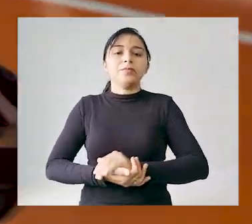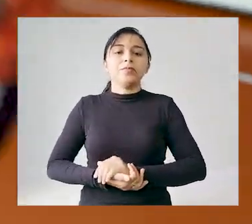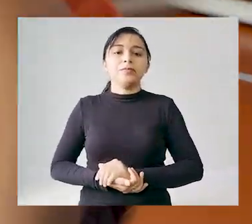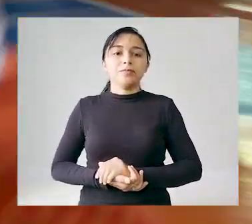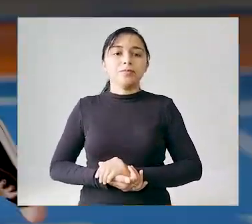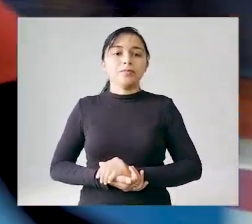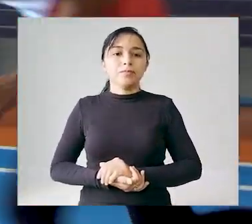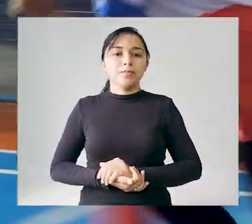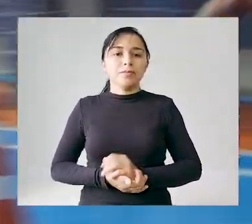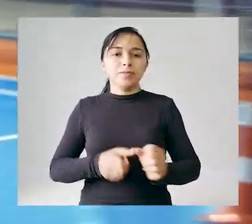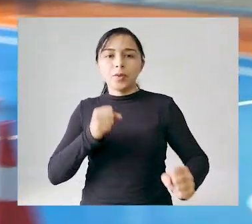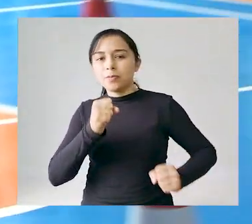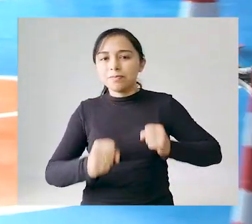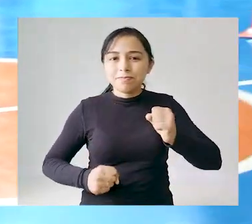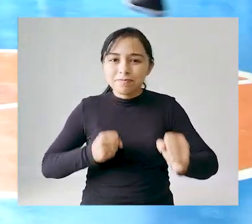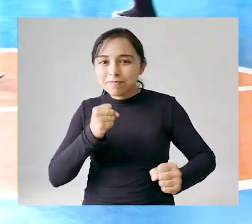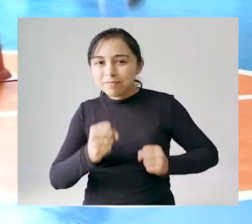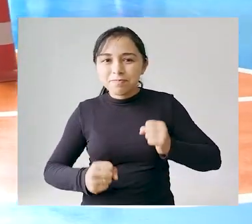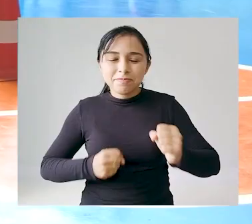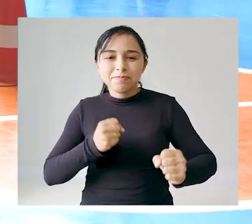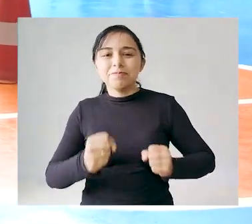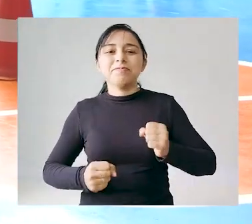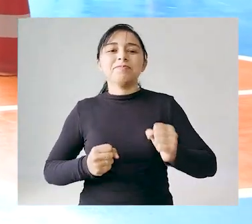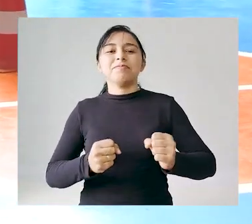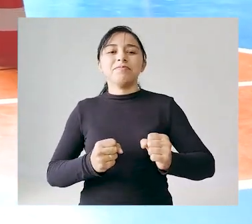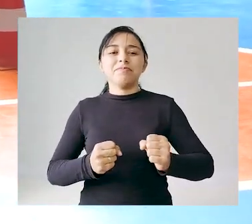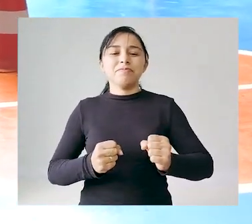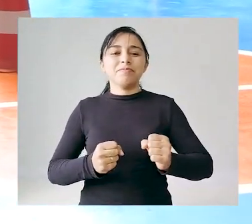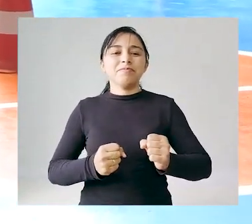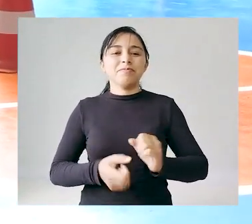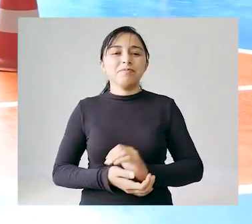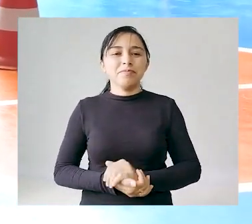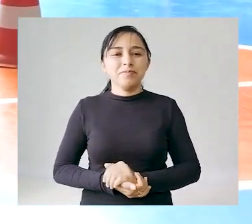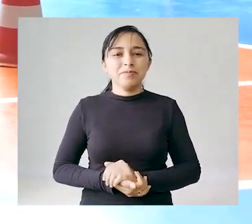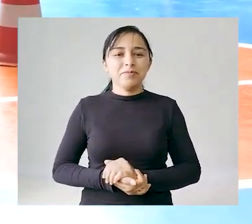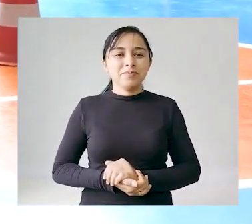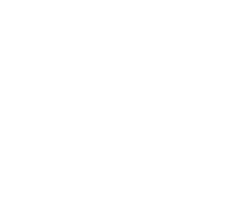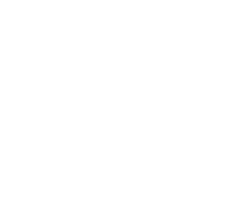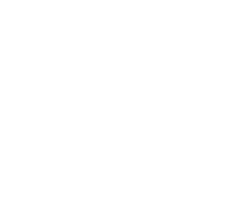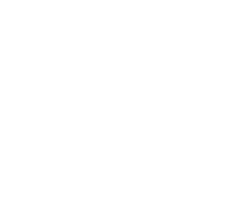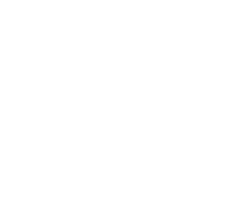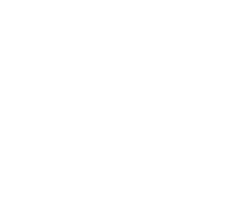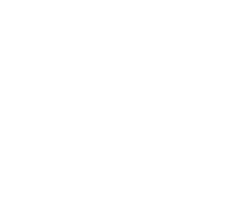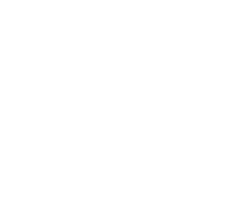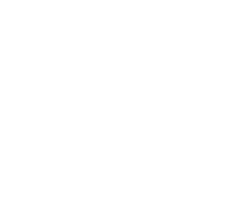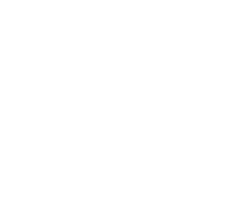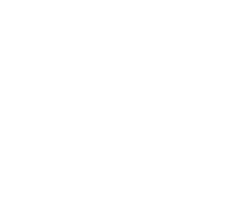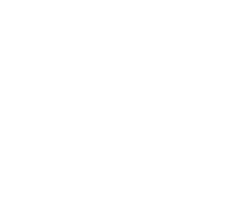Aí, boa. Vamos dois, vamos dois, vamos dois.